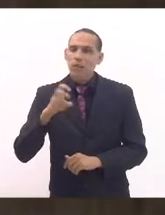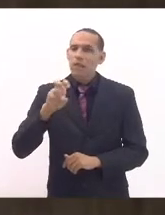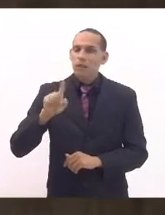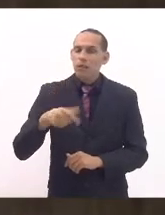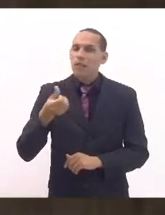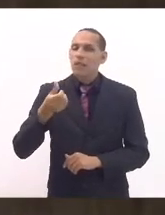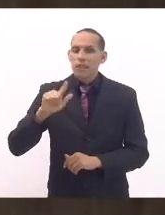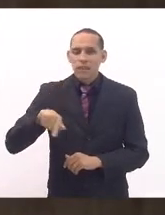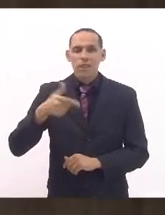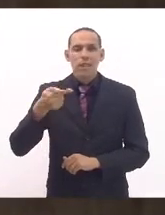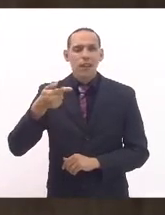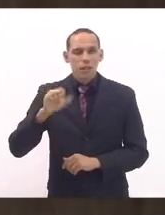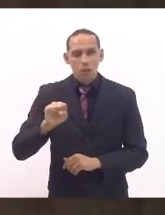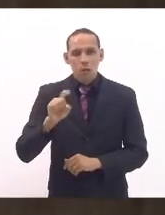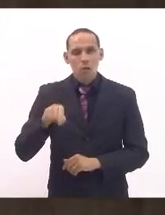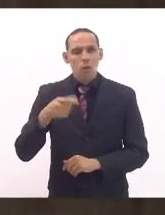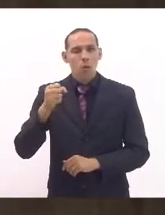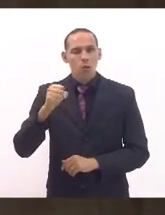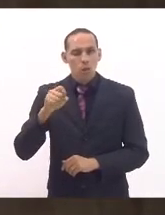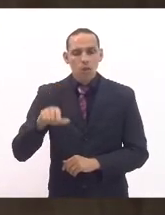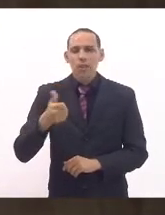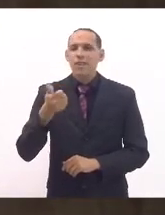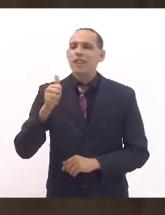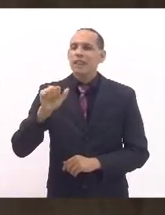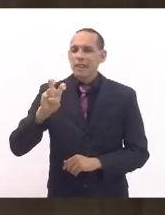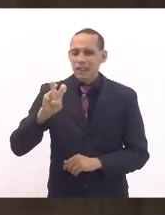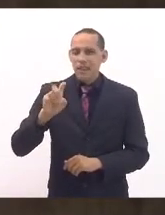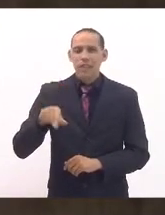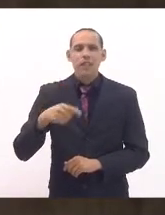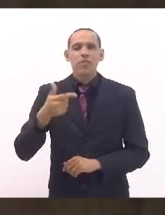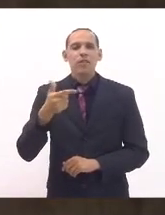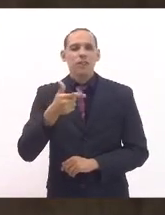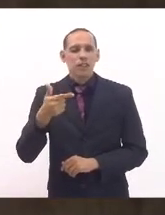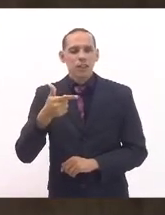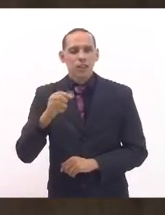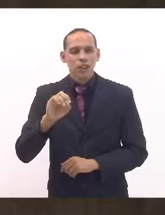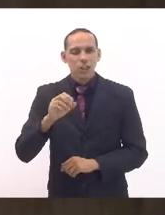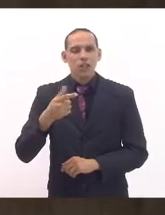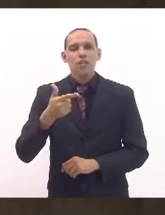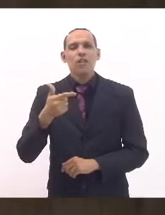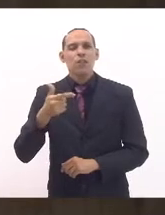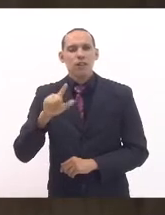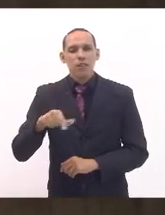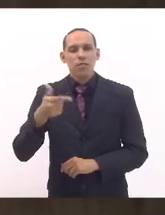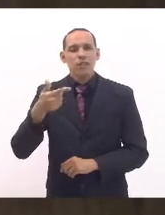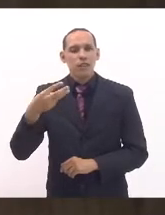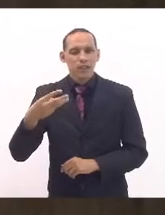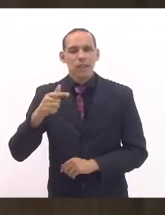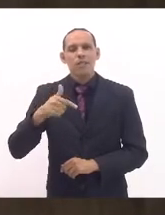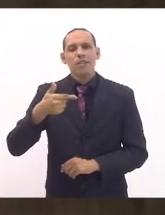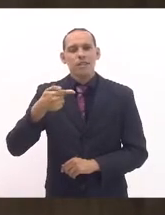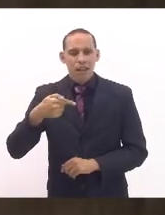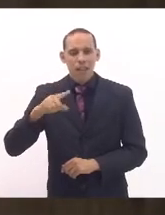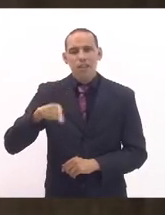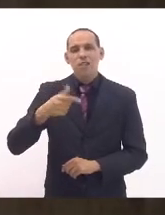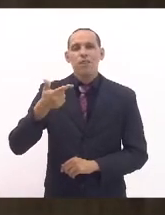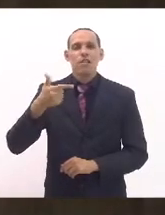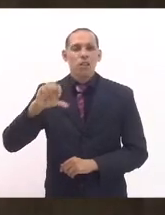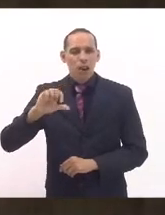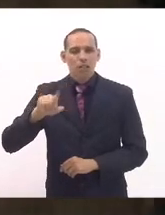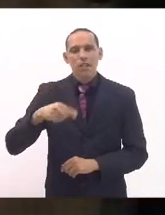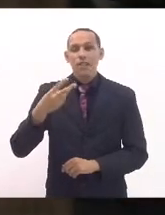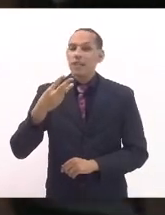8, 13, 15, 16, 17, 20, 22, 23, 26, 27, 29, 31,